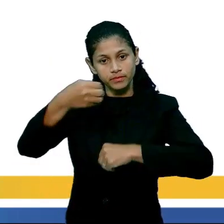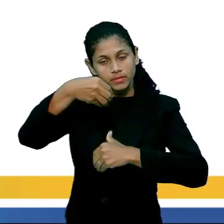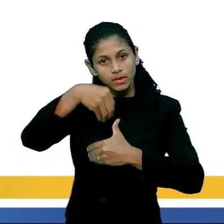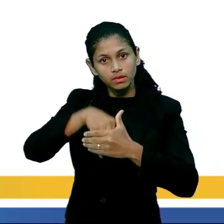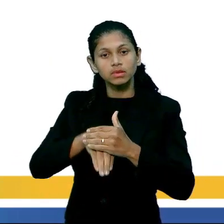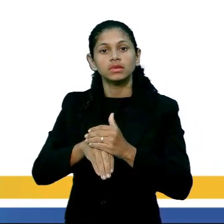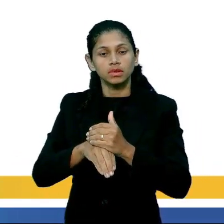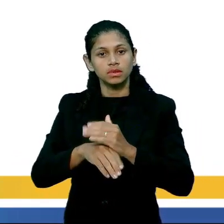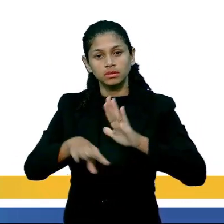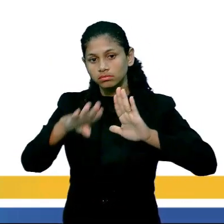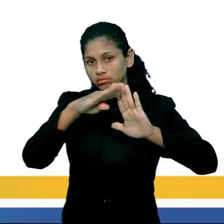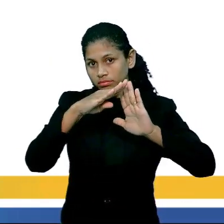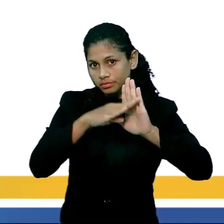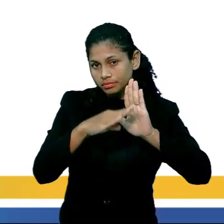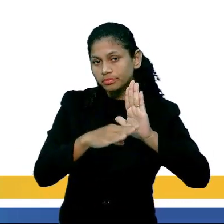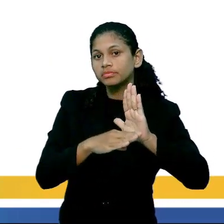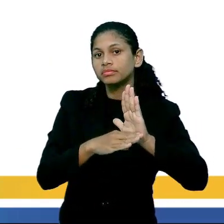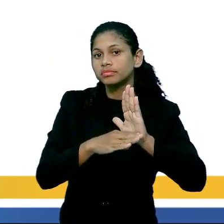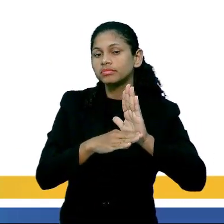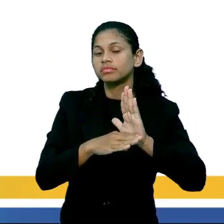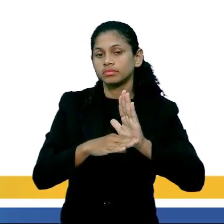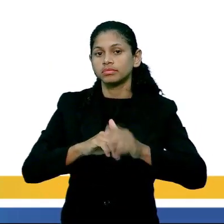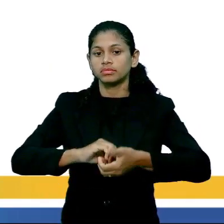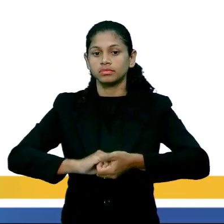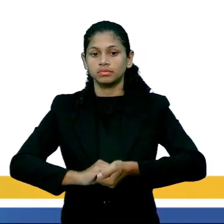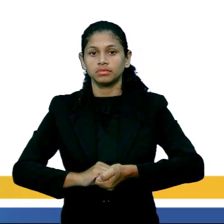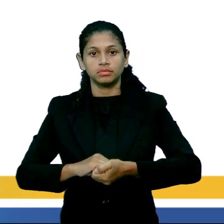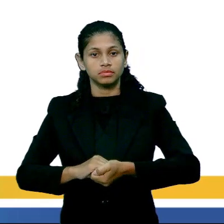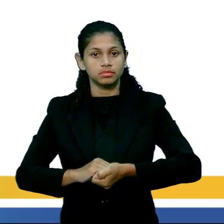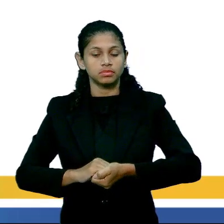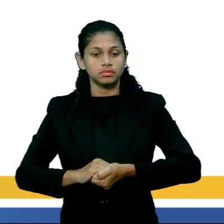do critério inicialmente estabelecido